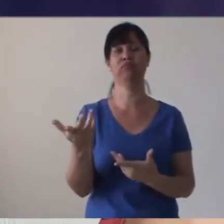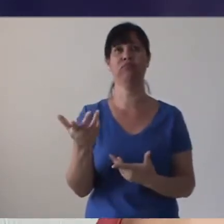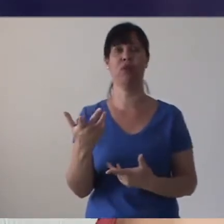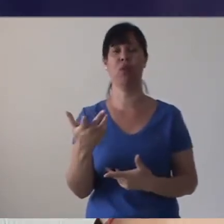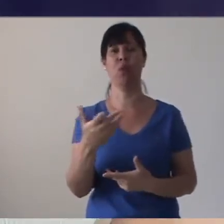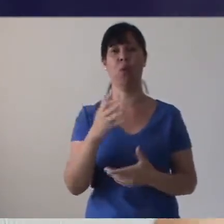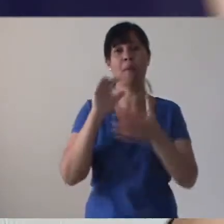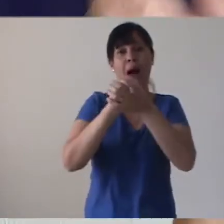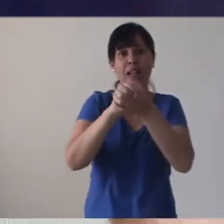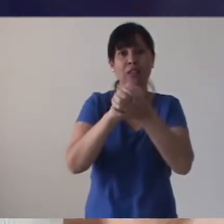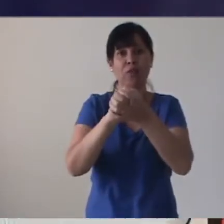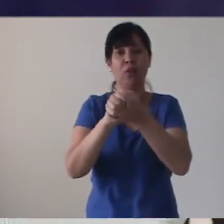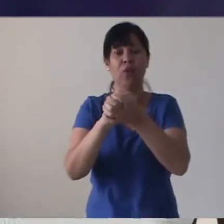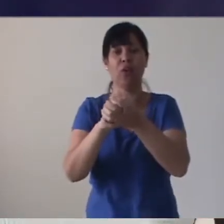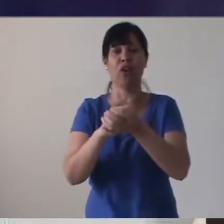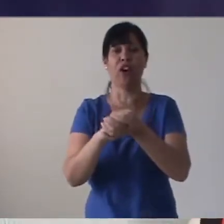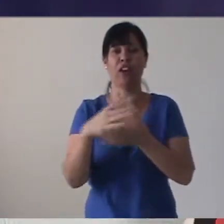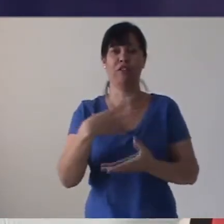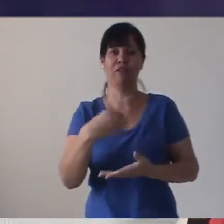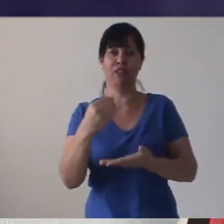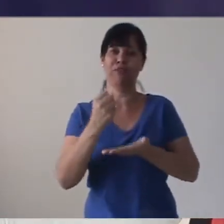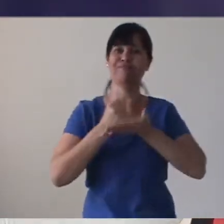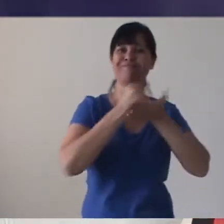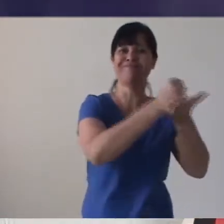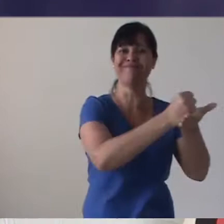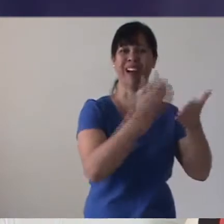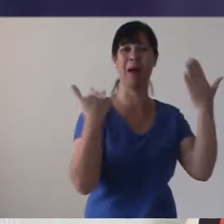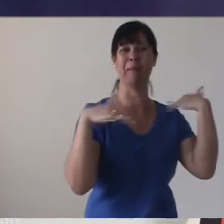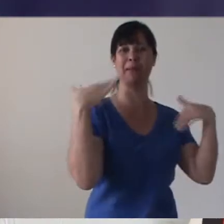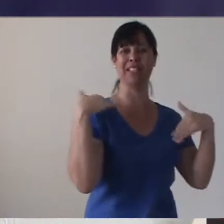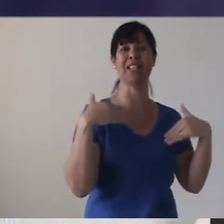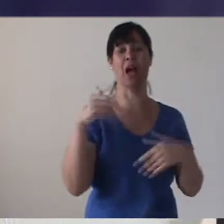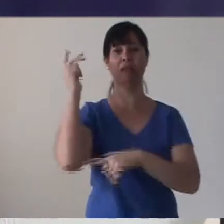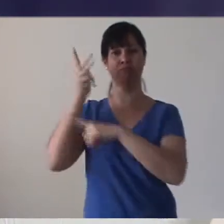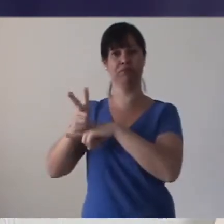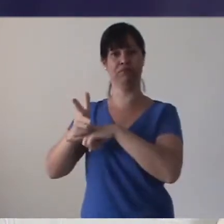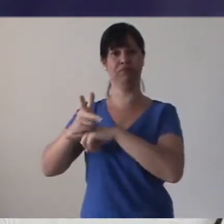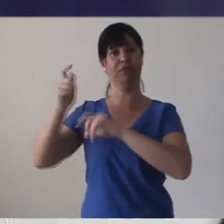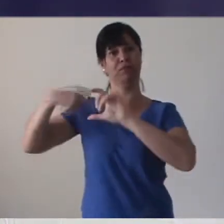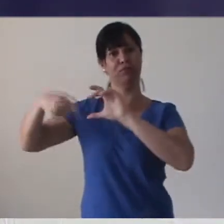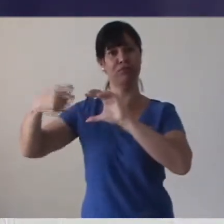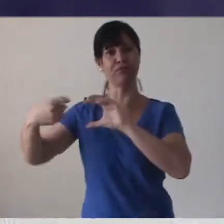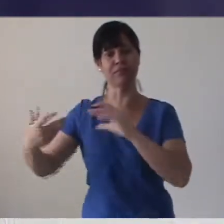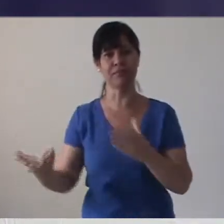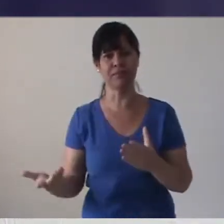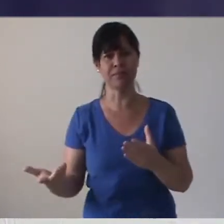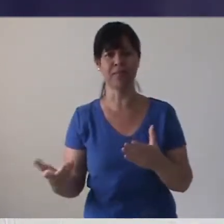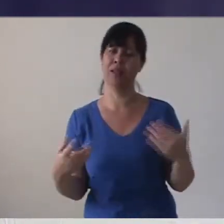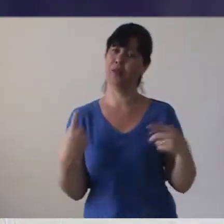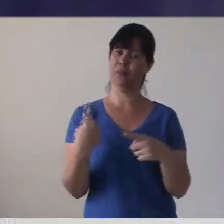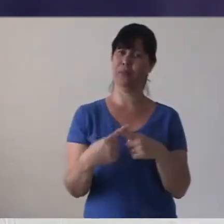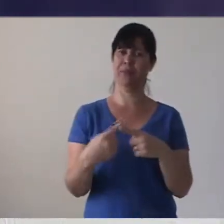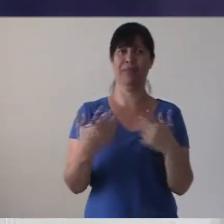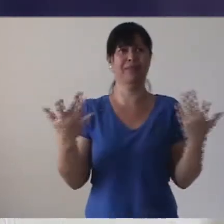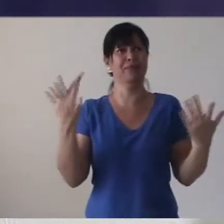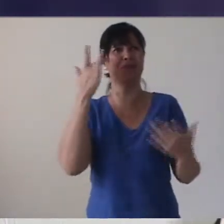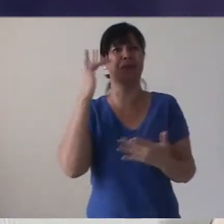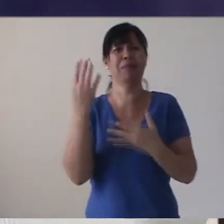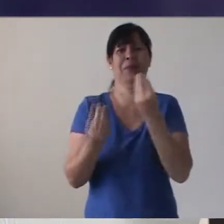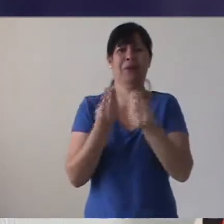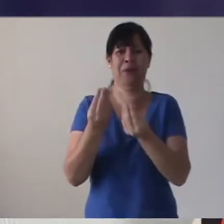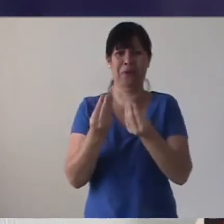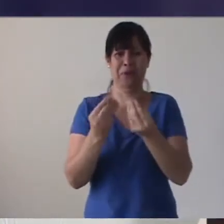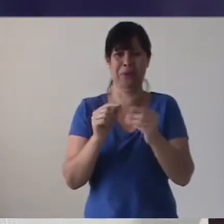Então, assim, foi um processo realmente muito complicado, tá? E sem formação, como eu faço para